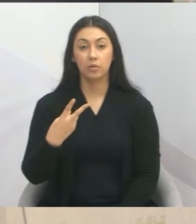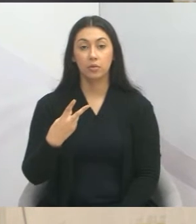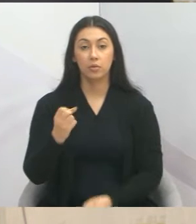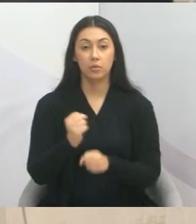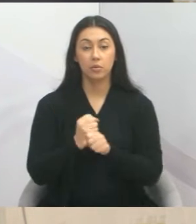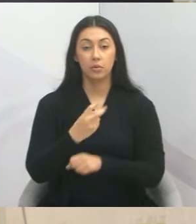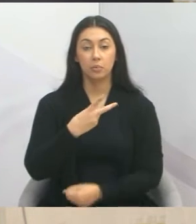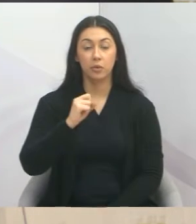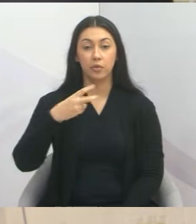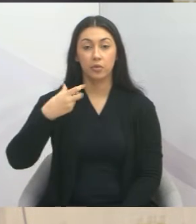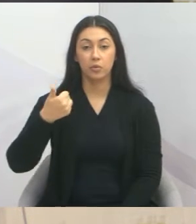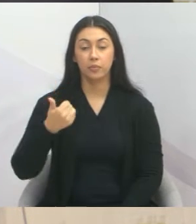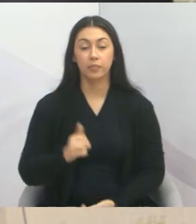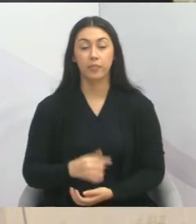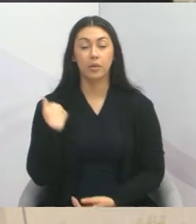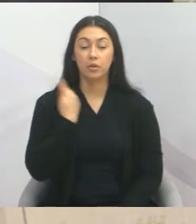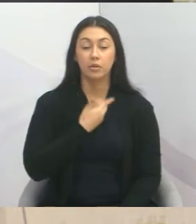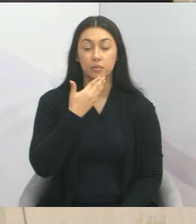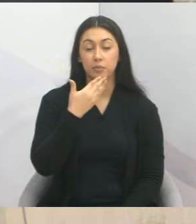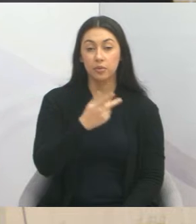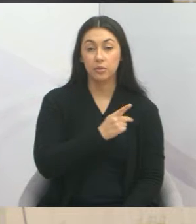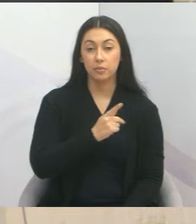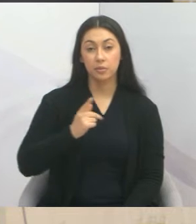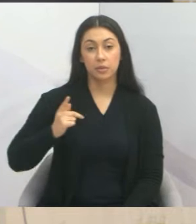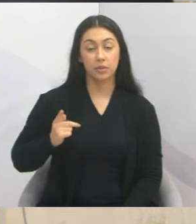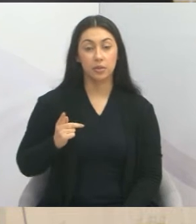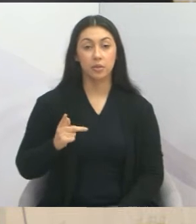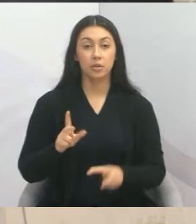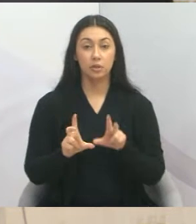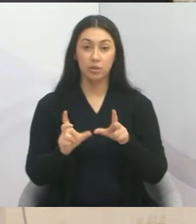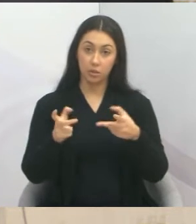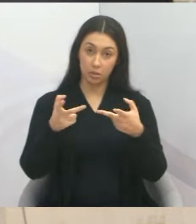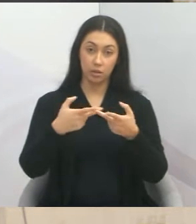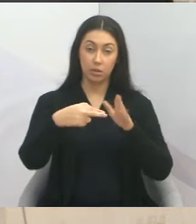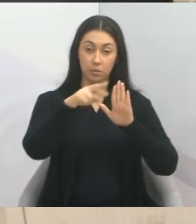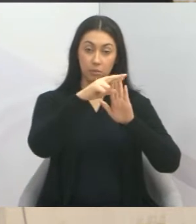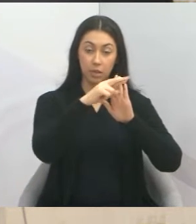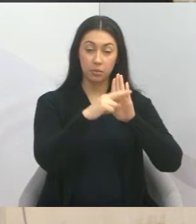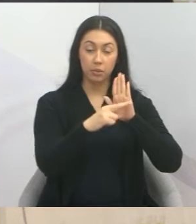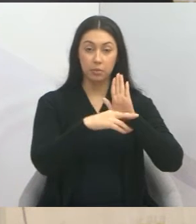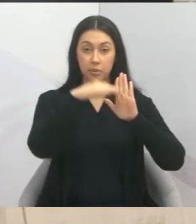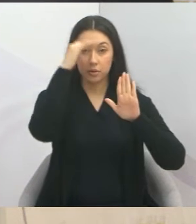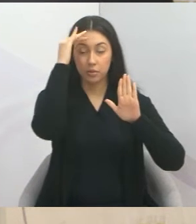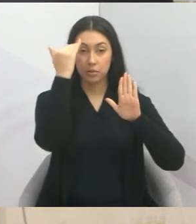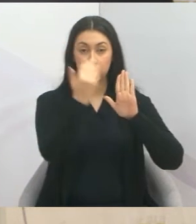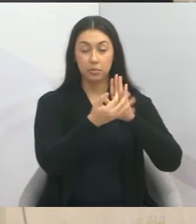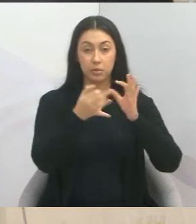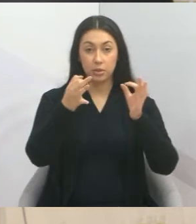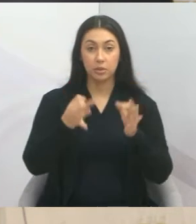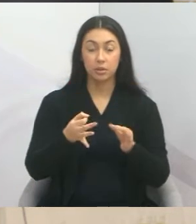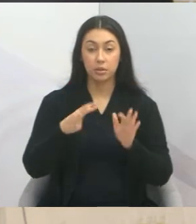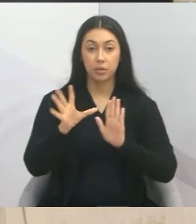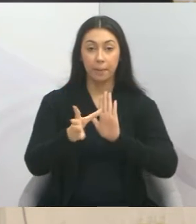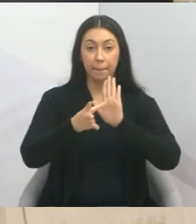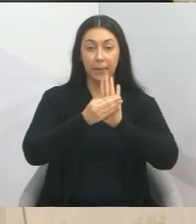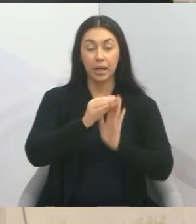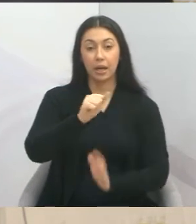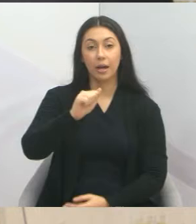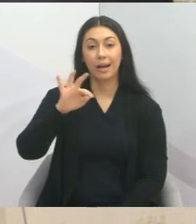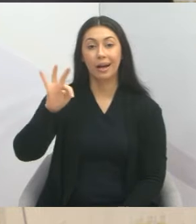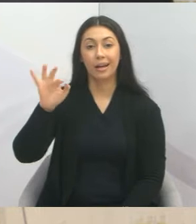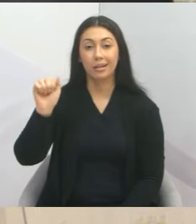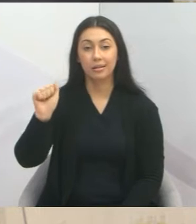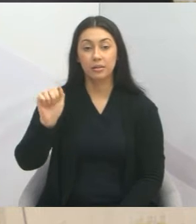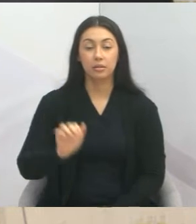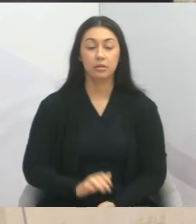2021 e queremos o excelentíssimo senhor presidente dessa casa cumpridas as formalidades regimentais que consta na ata dos trabalhos